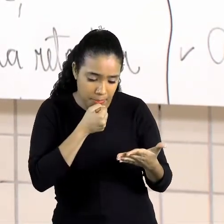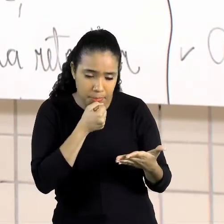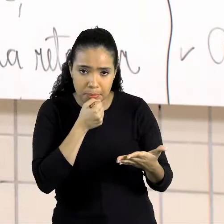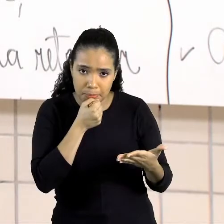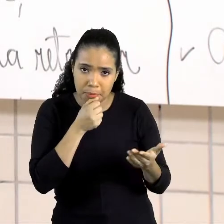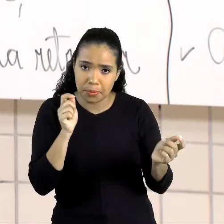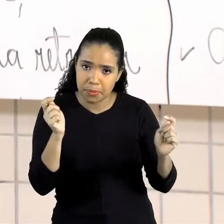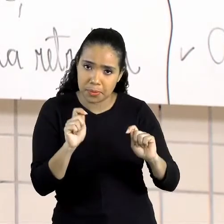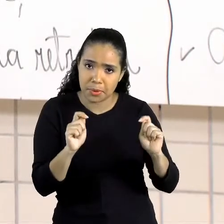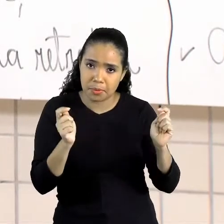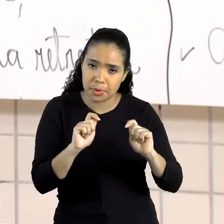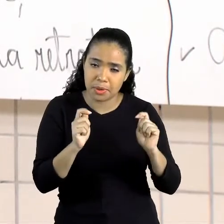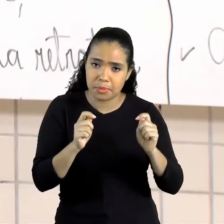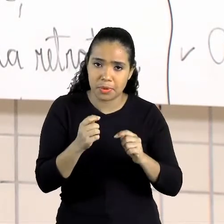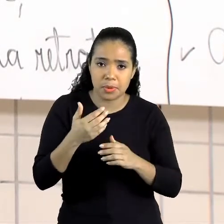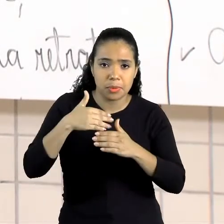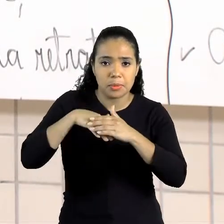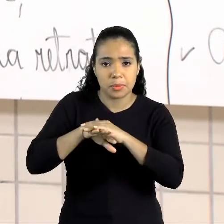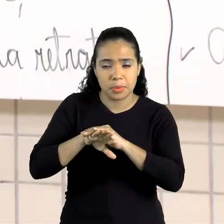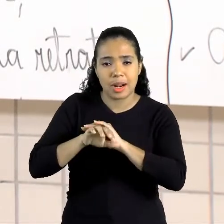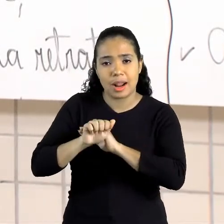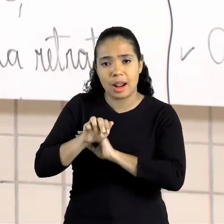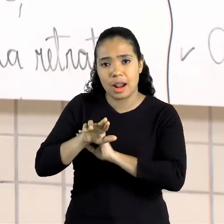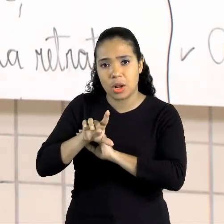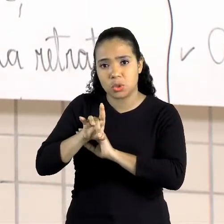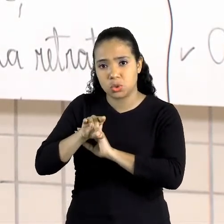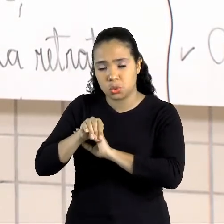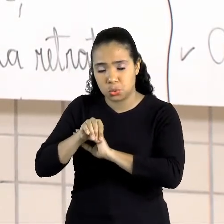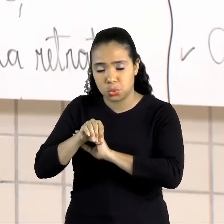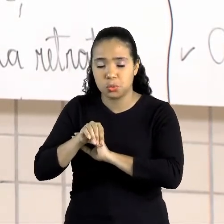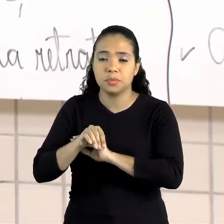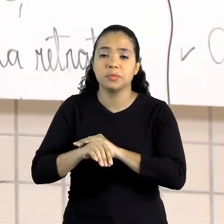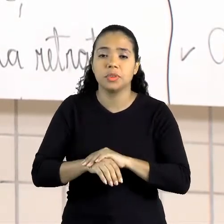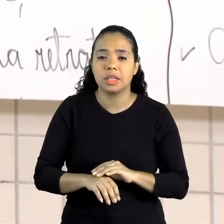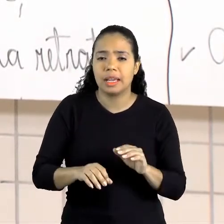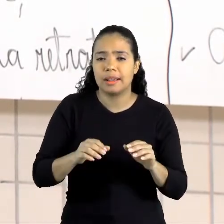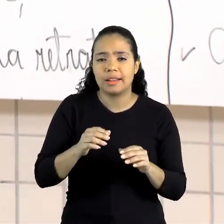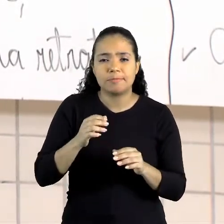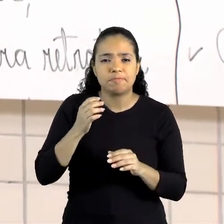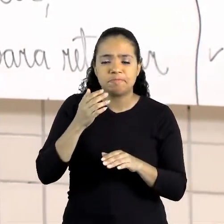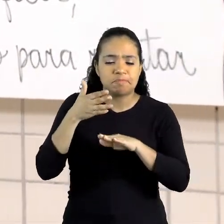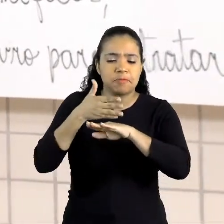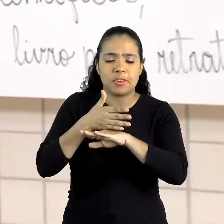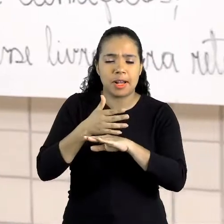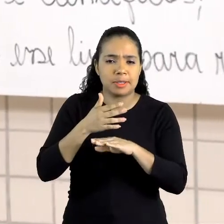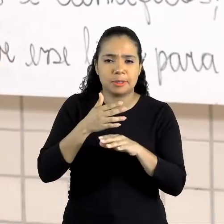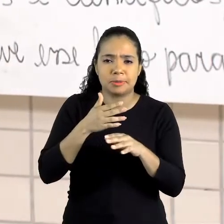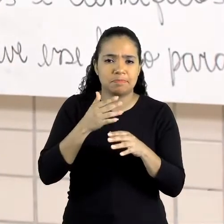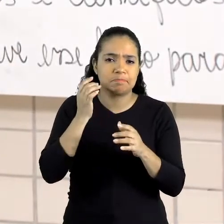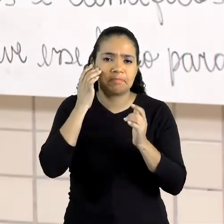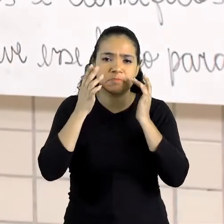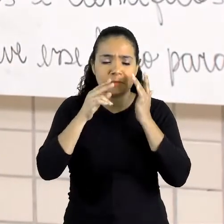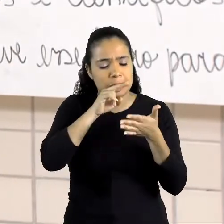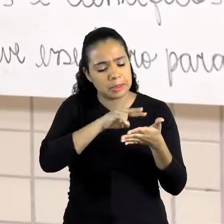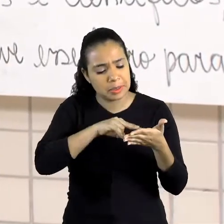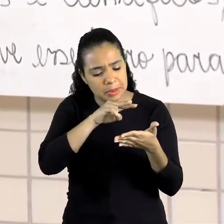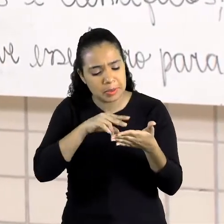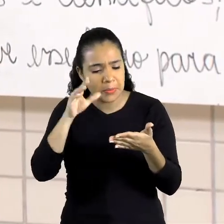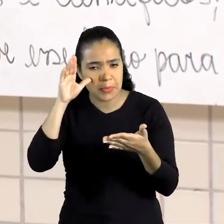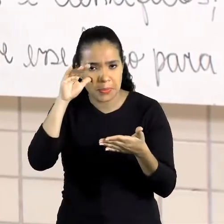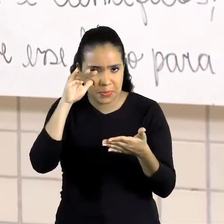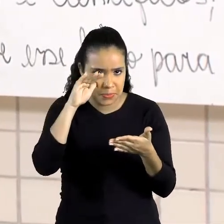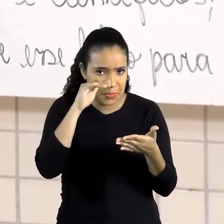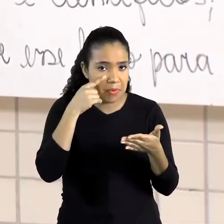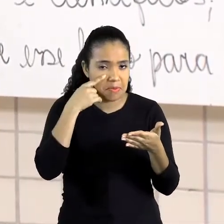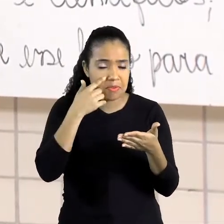esse podcast, esse arquivo de áudio. Vocês irão ter fácil acesso à biografia do Júlio Verne, irão ver muitas curiosidades, ver que ele